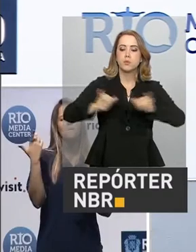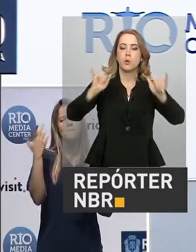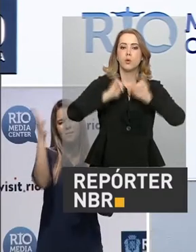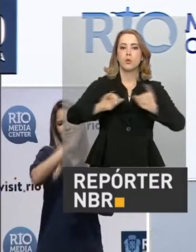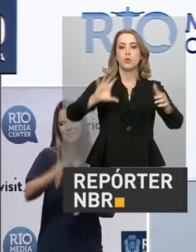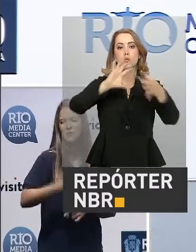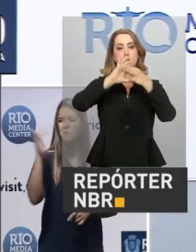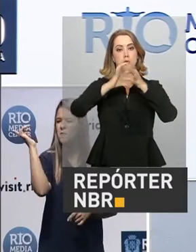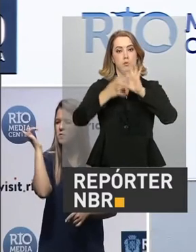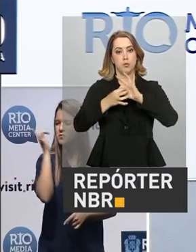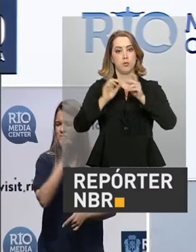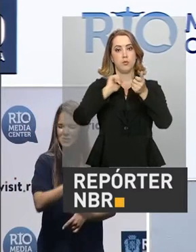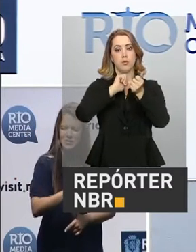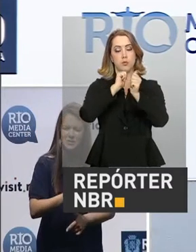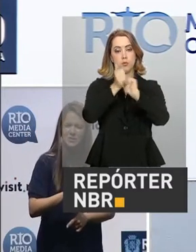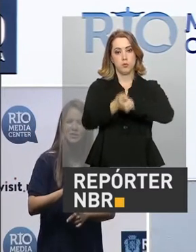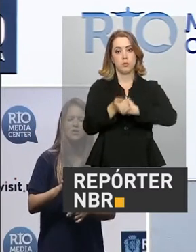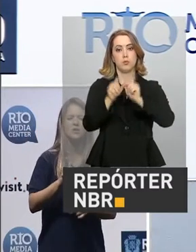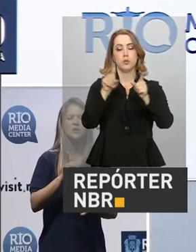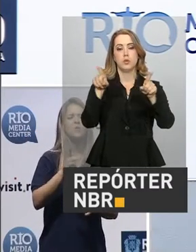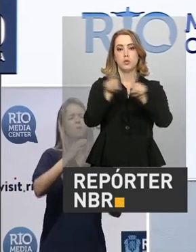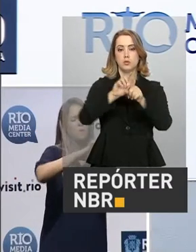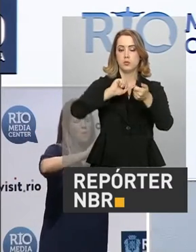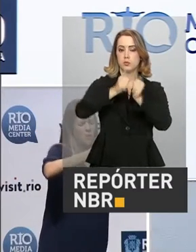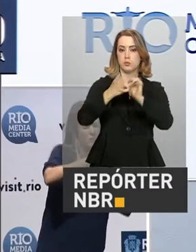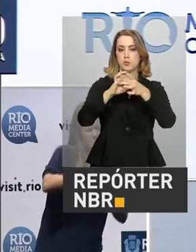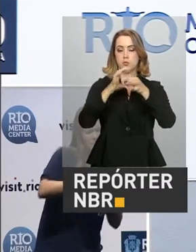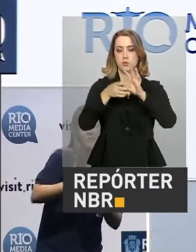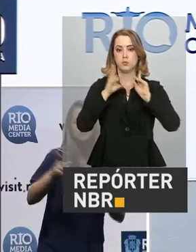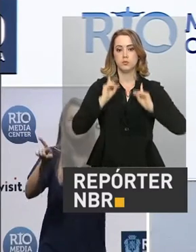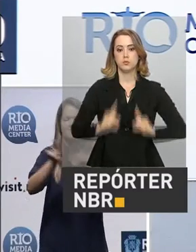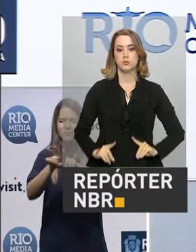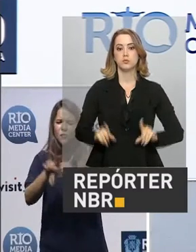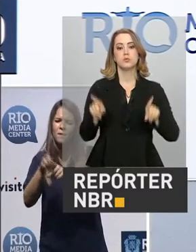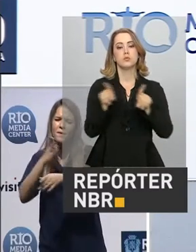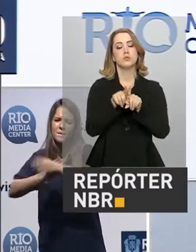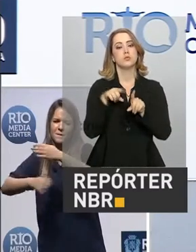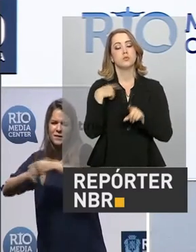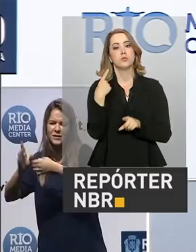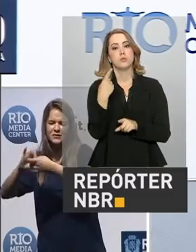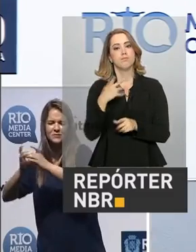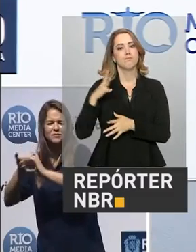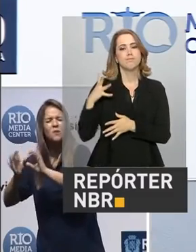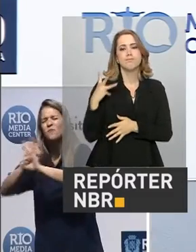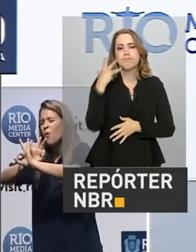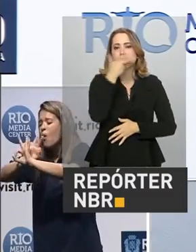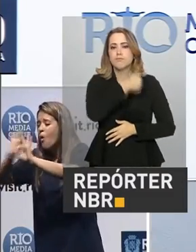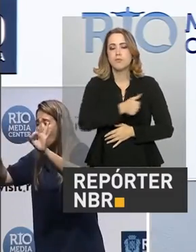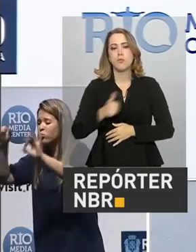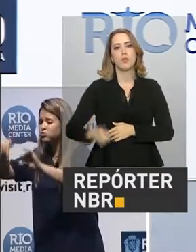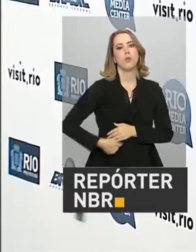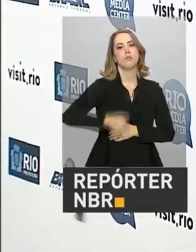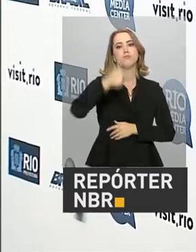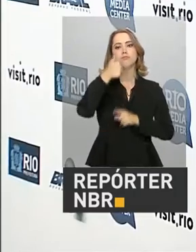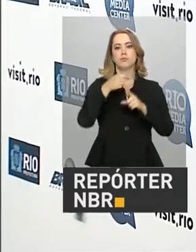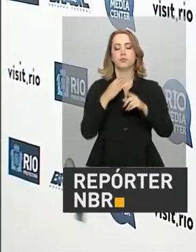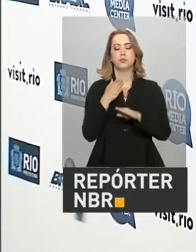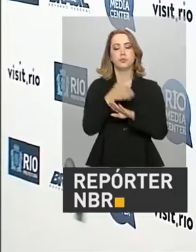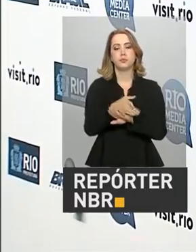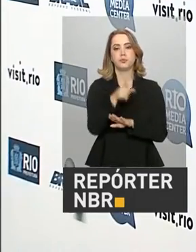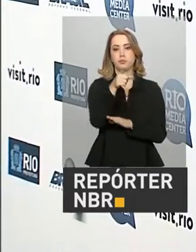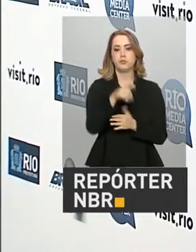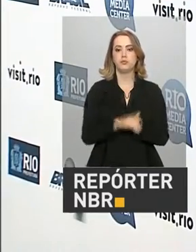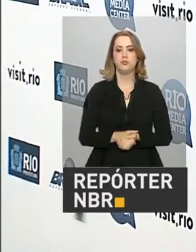no esporte olímpico quanto no esporte paralímpico nos no esporte paralímpico uma extraordinária participação